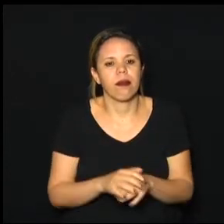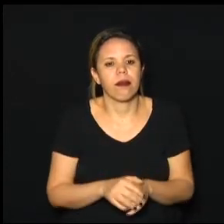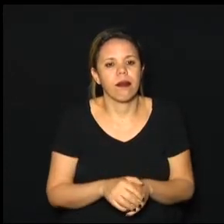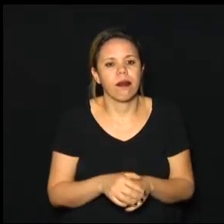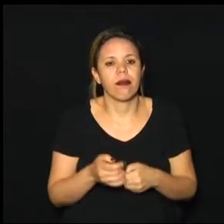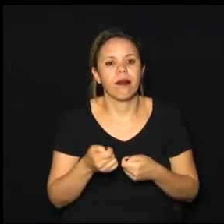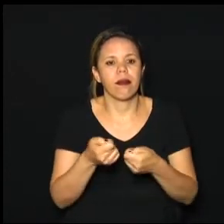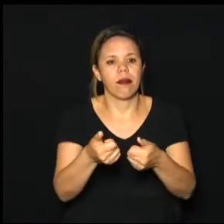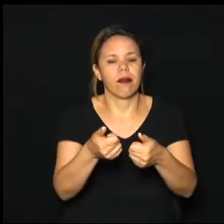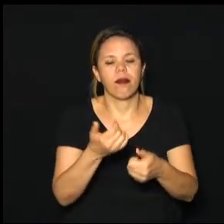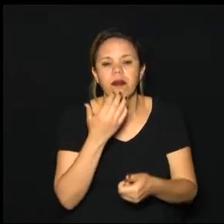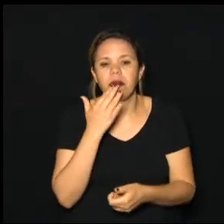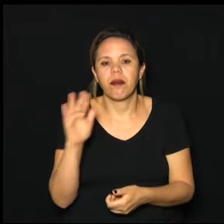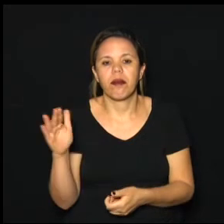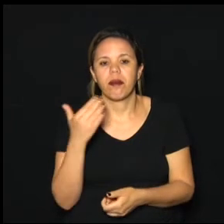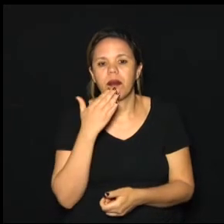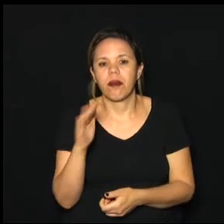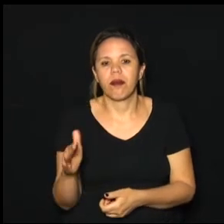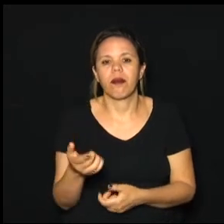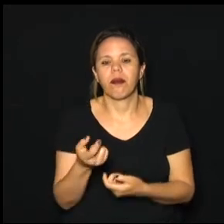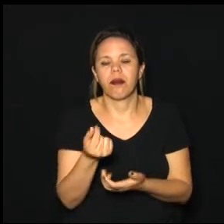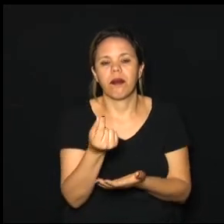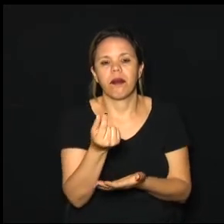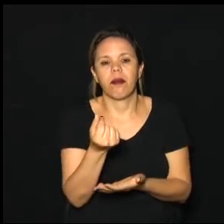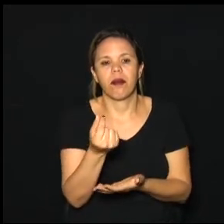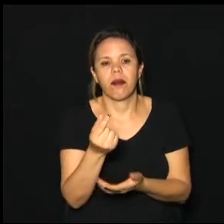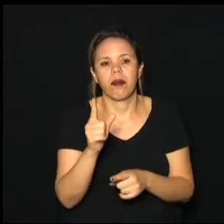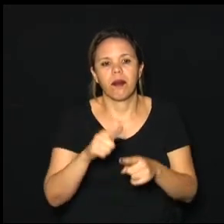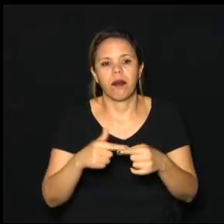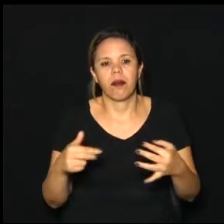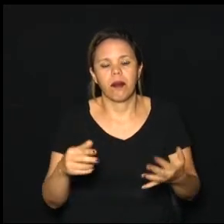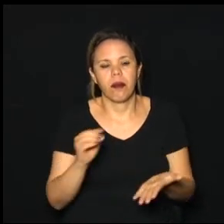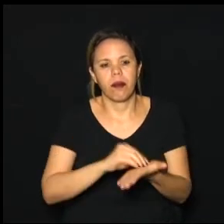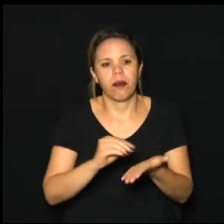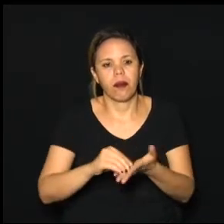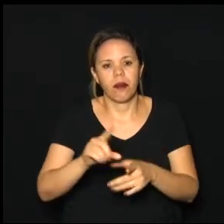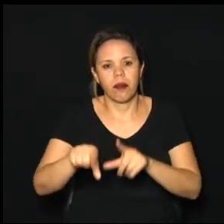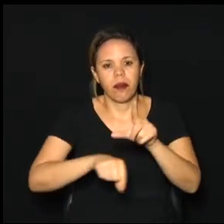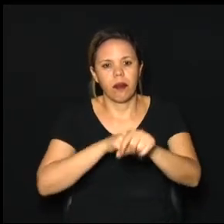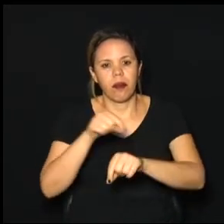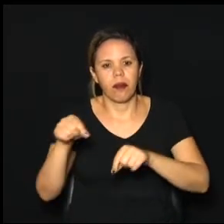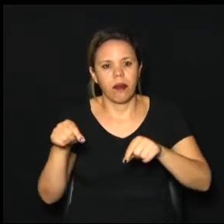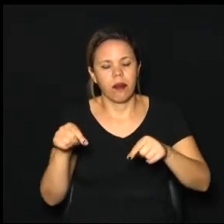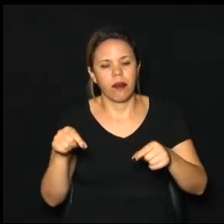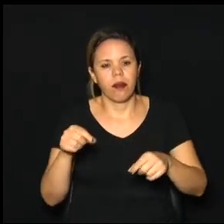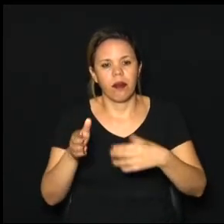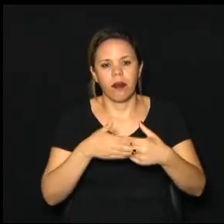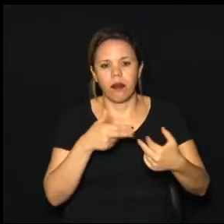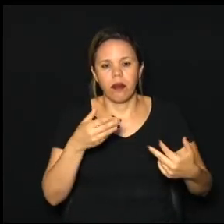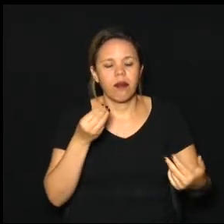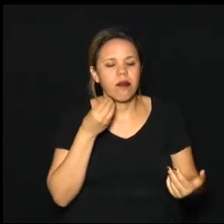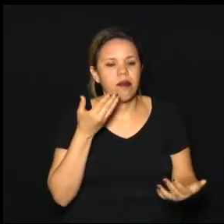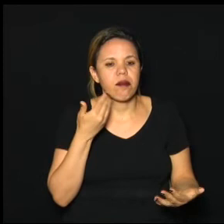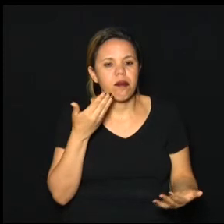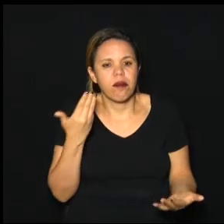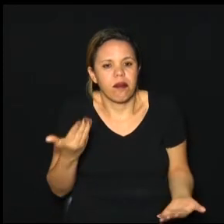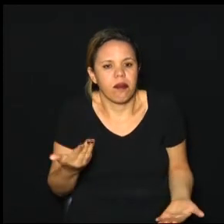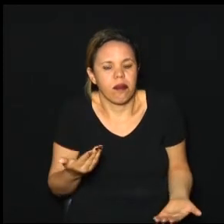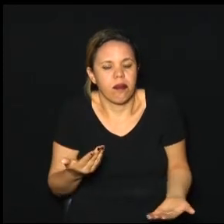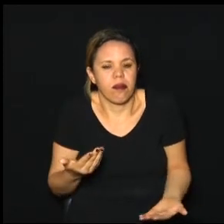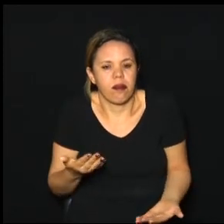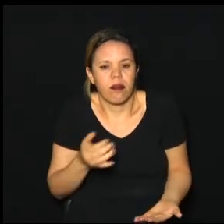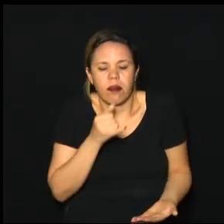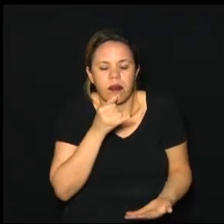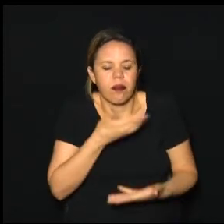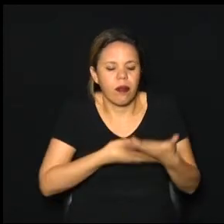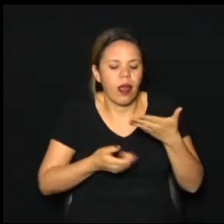oferecimento, promessa ou solicitação de dinheiro, dádiva, rifa, sorteio ou vantagem de qualquer natureza. A famosa compra